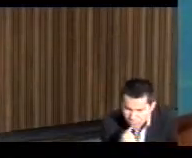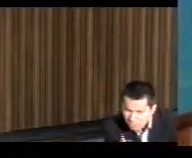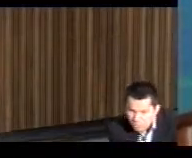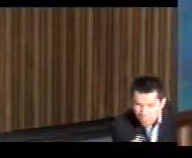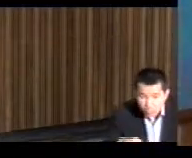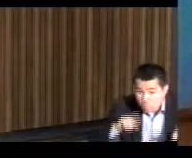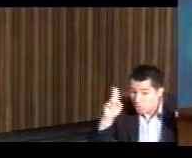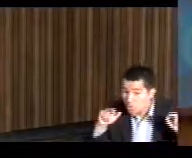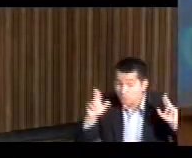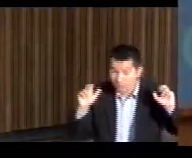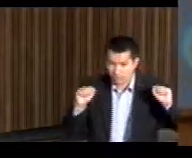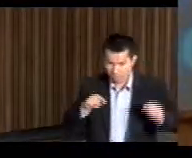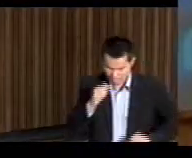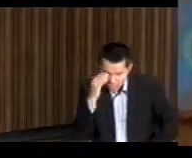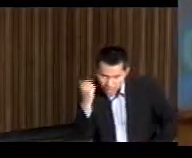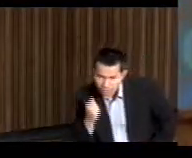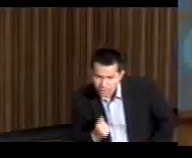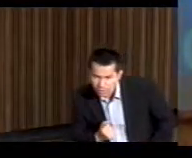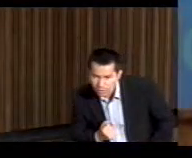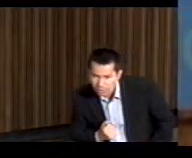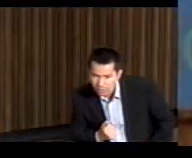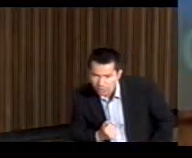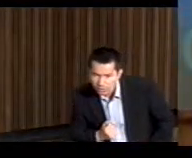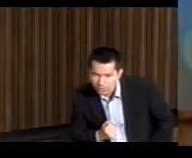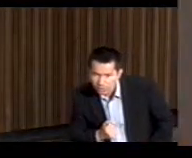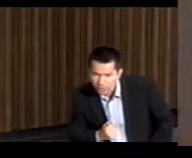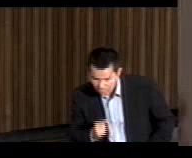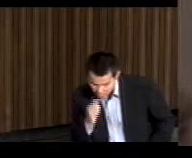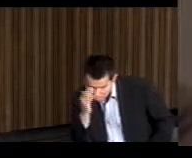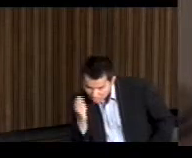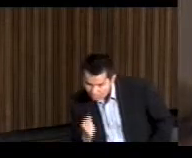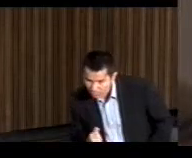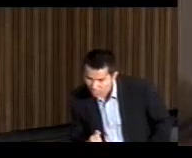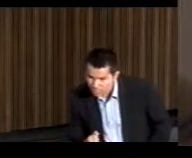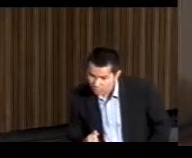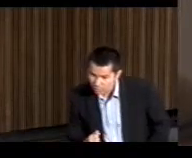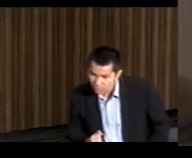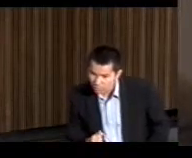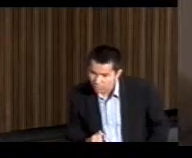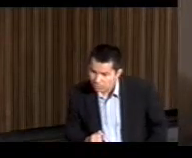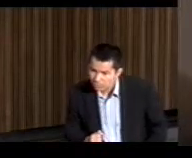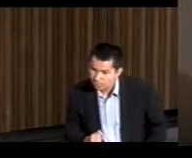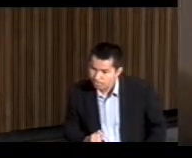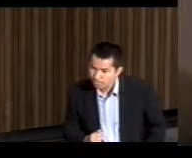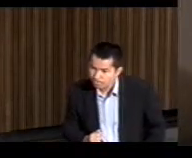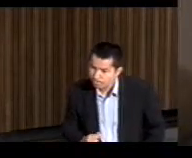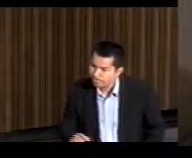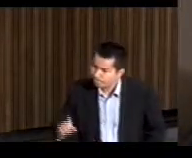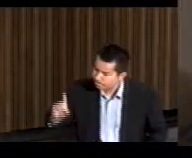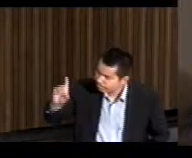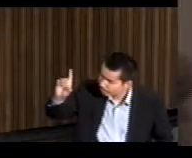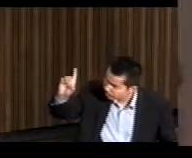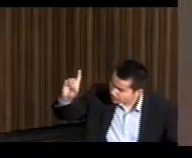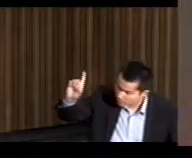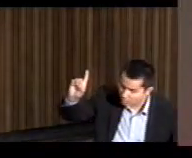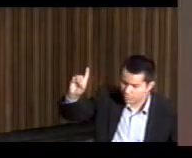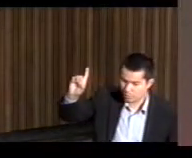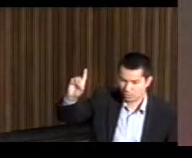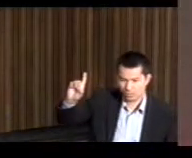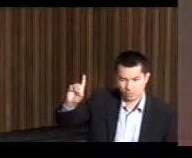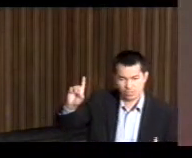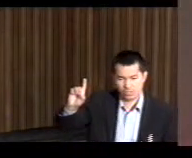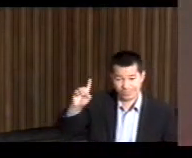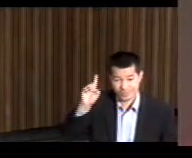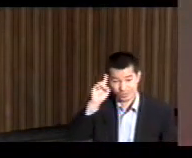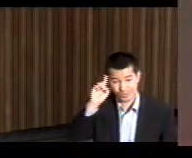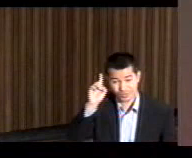essa: você vai caminhar comigo todo dia. Ele vai dizer isso para Abraão: você vai caminhar comigo todo dia. Se você quer